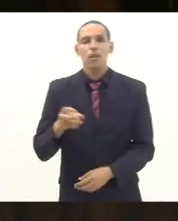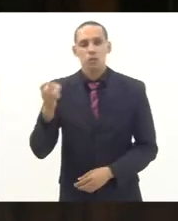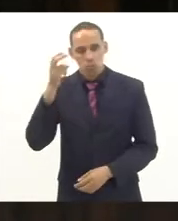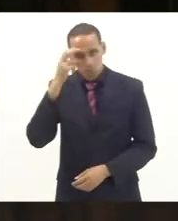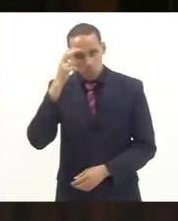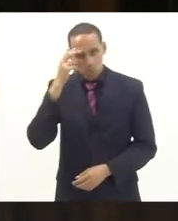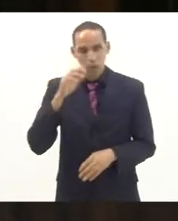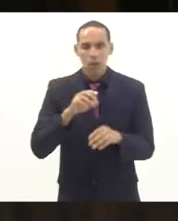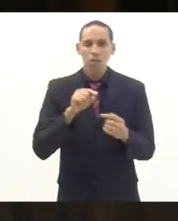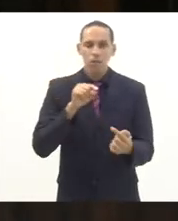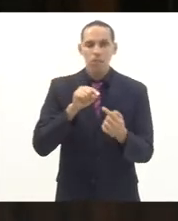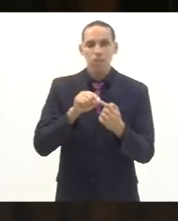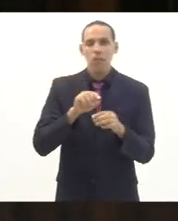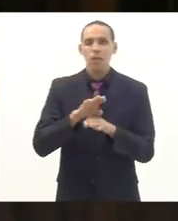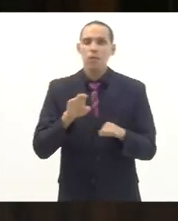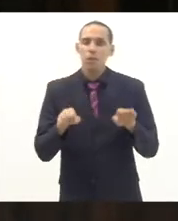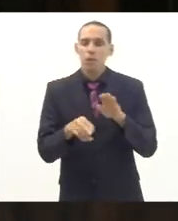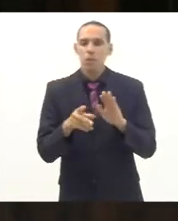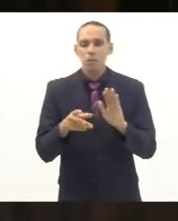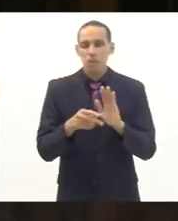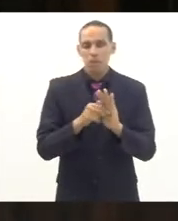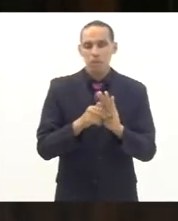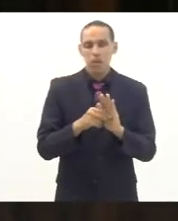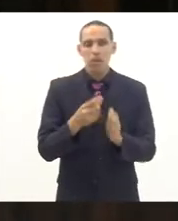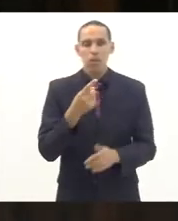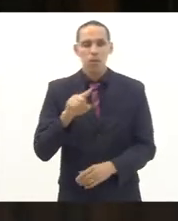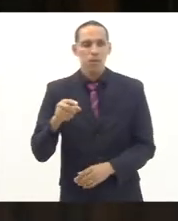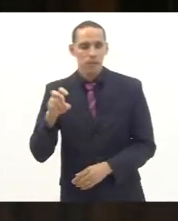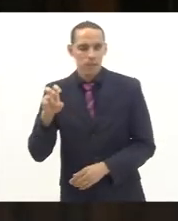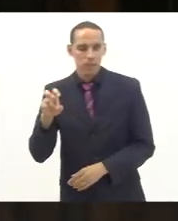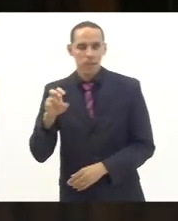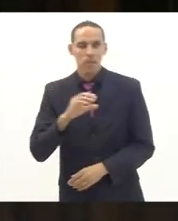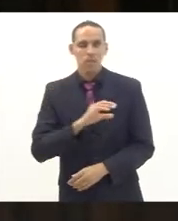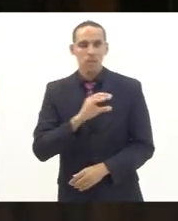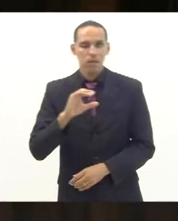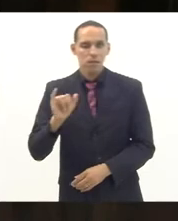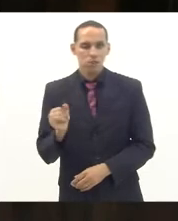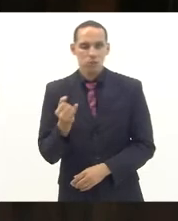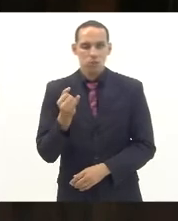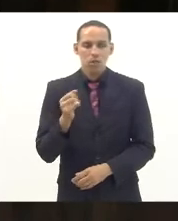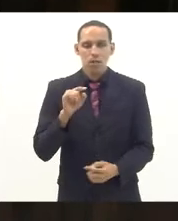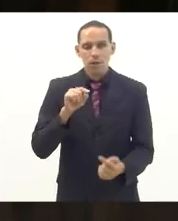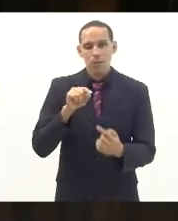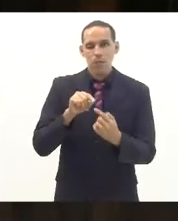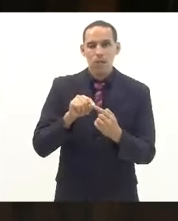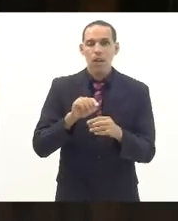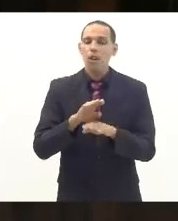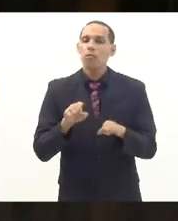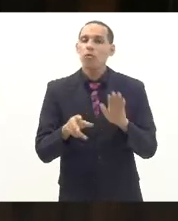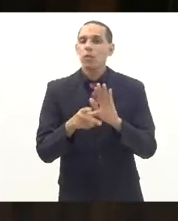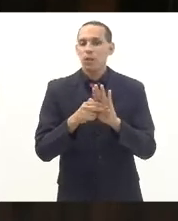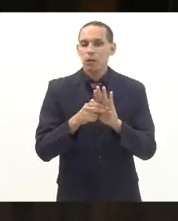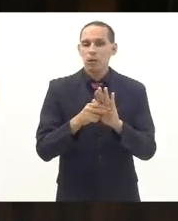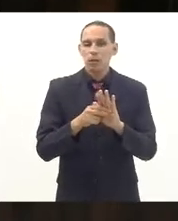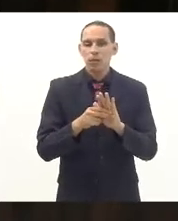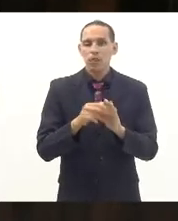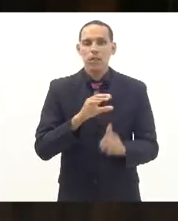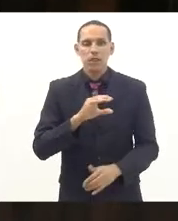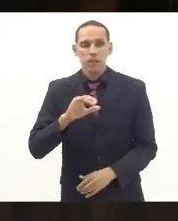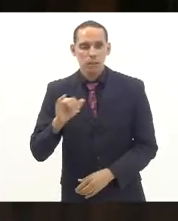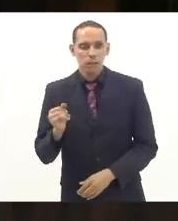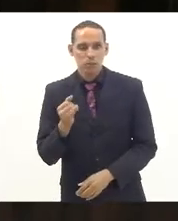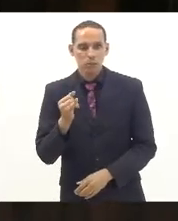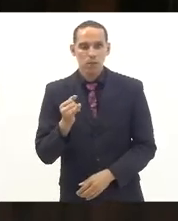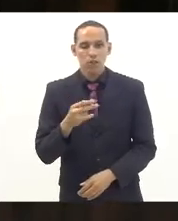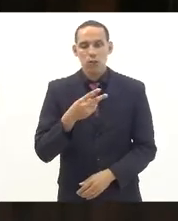favorável com a sobremesa da comissão de condição Justiça as emendas um e Cinco de plenário favorável com as emendas da comissão de concessão Justiça